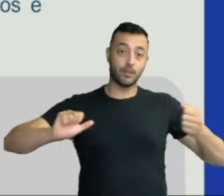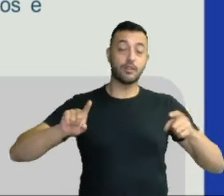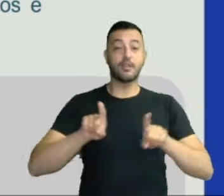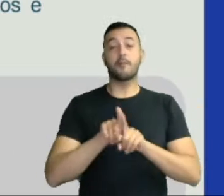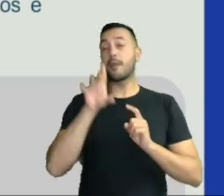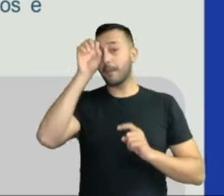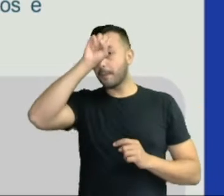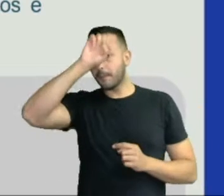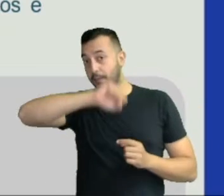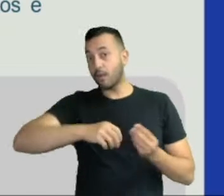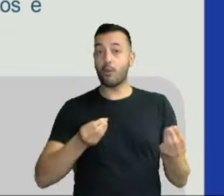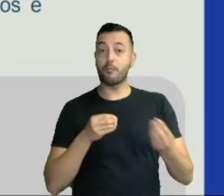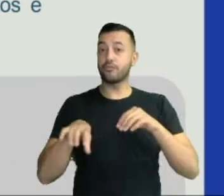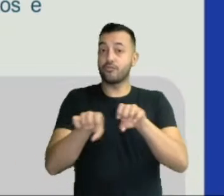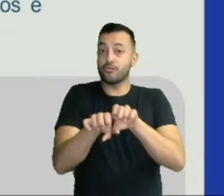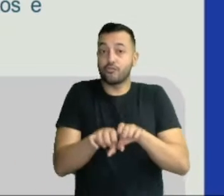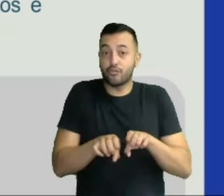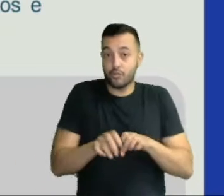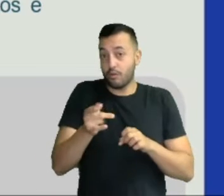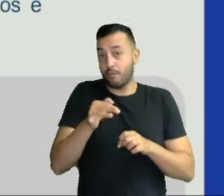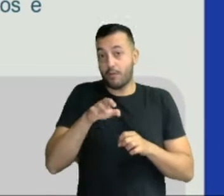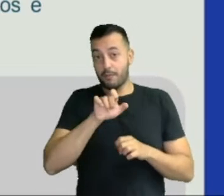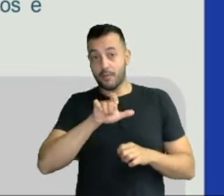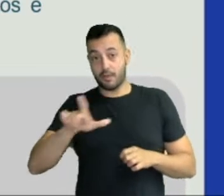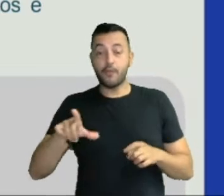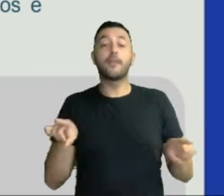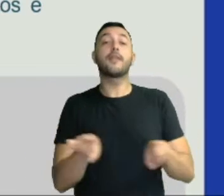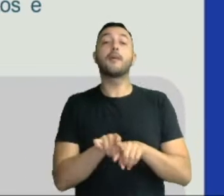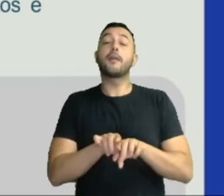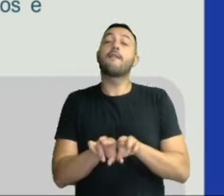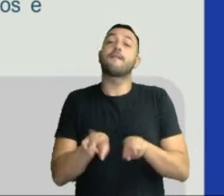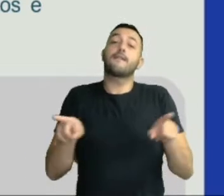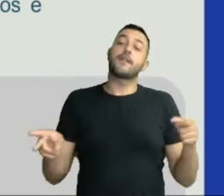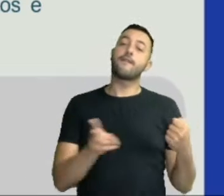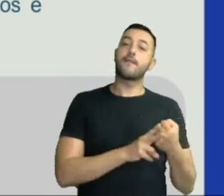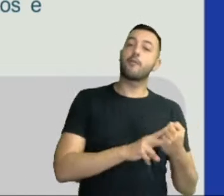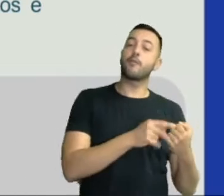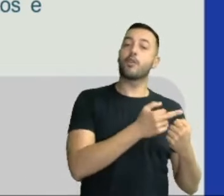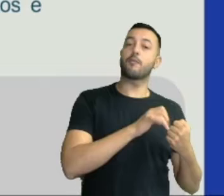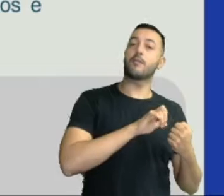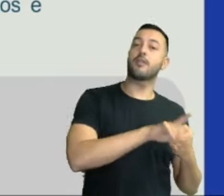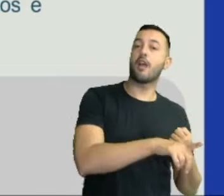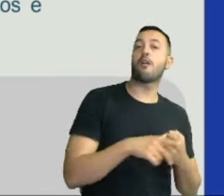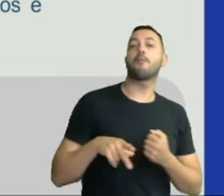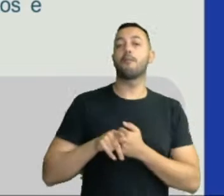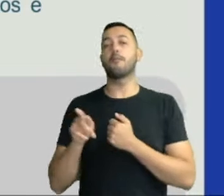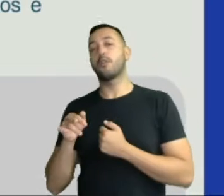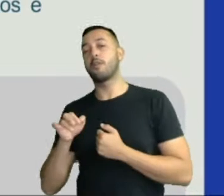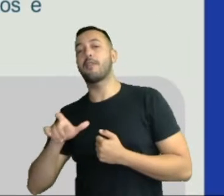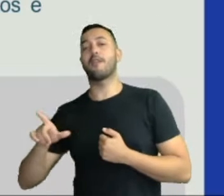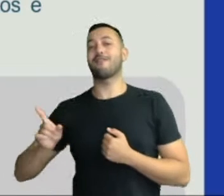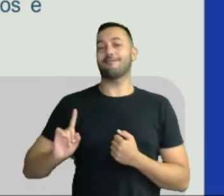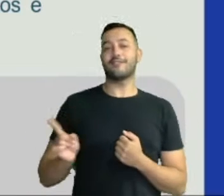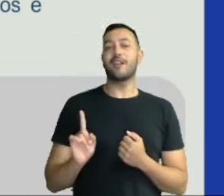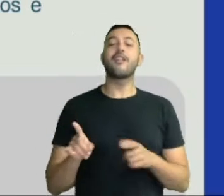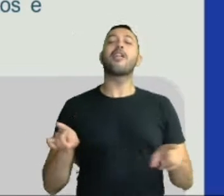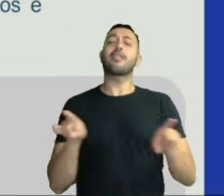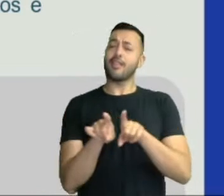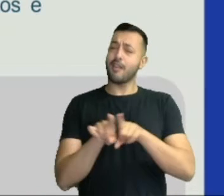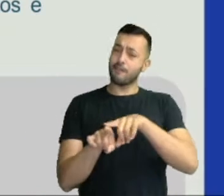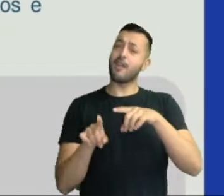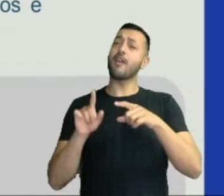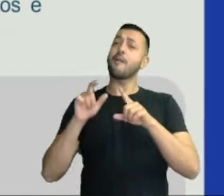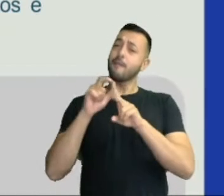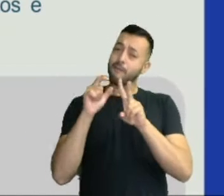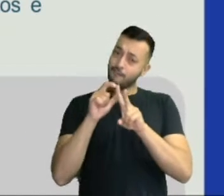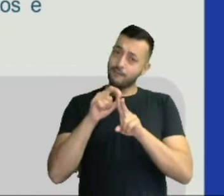a utilizar estruturas pronominais e a diferença entre verbos pronominais e não pronominais, e também aumentar